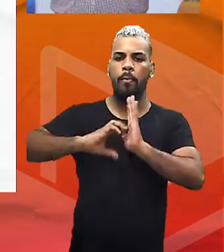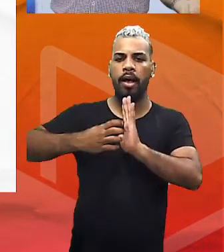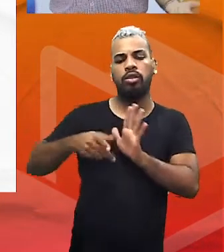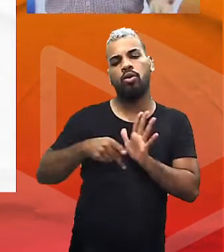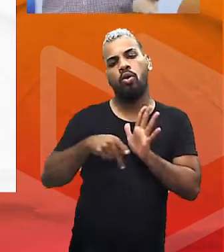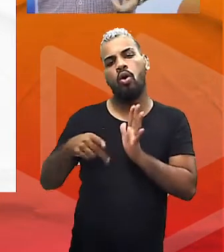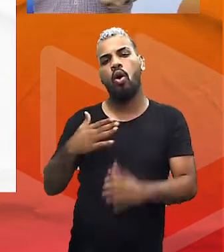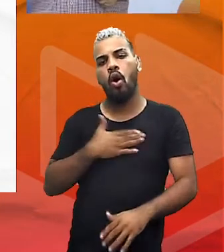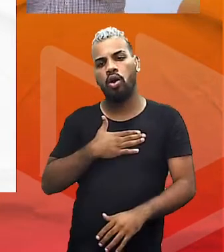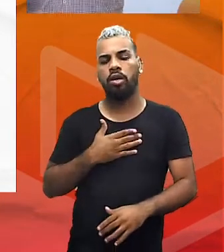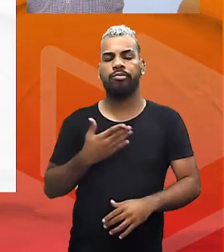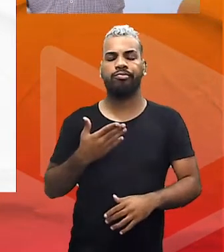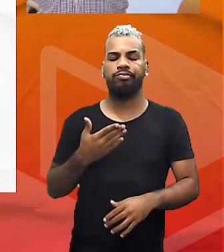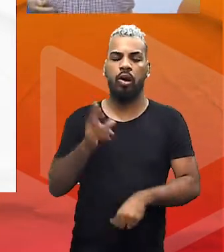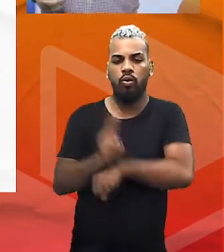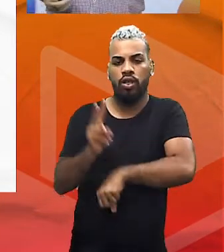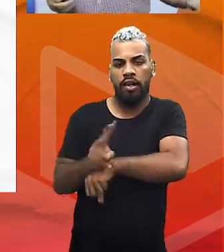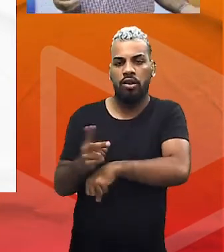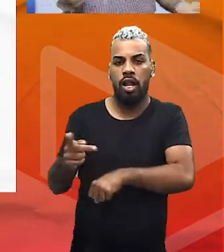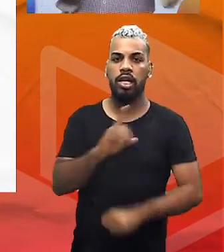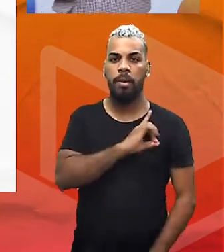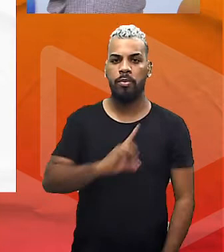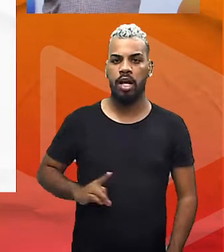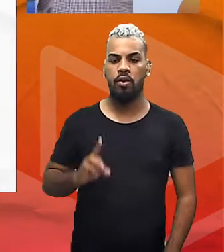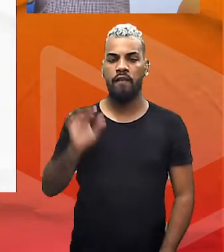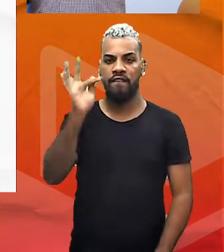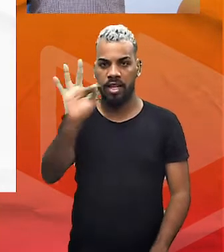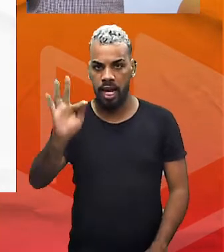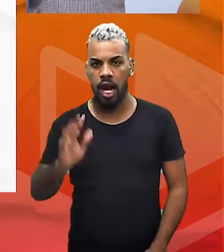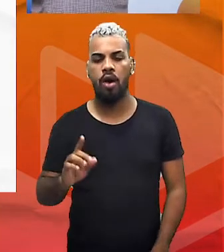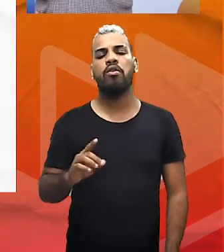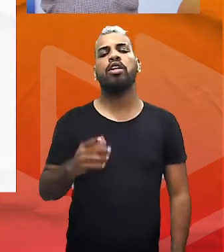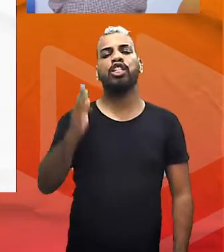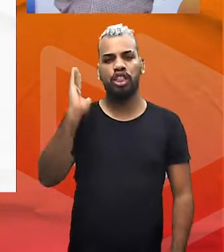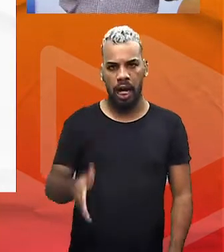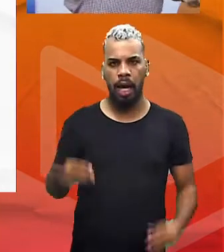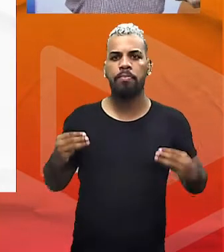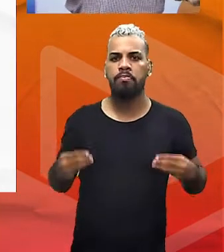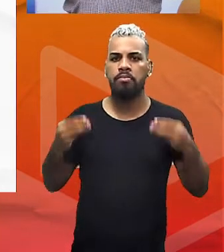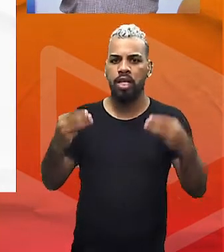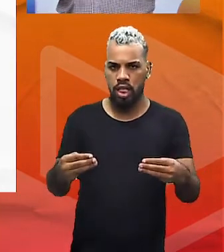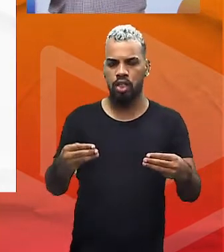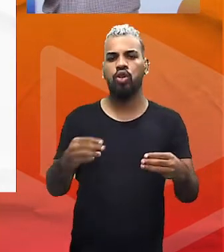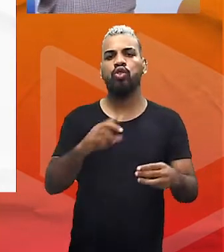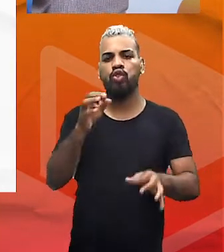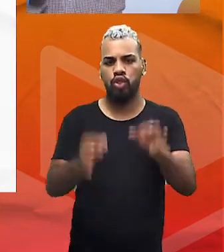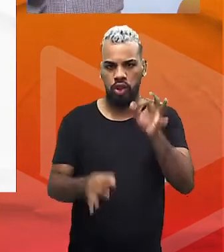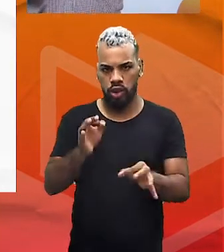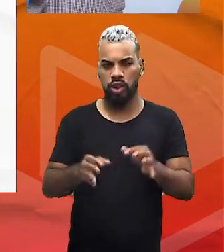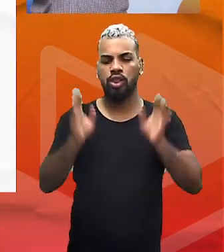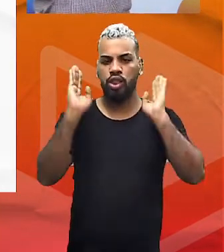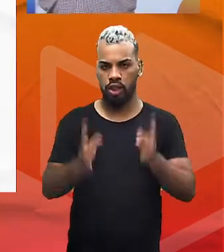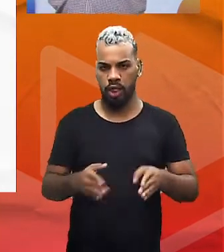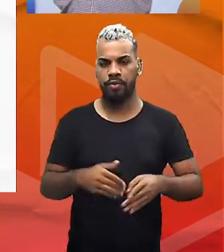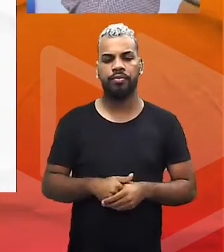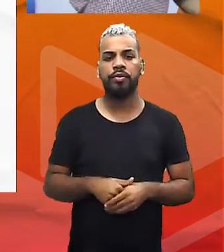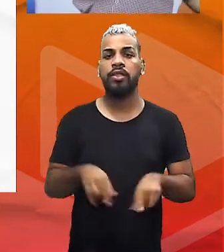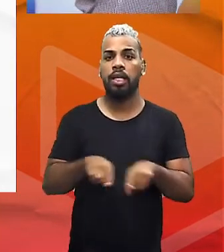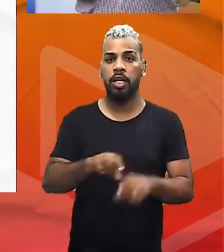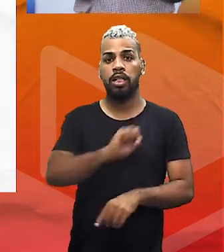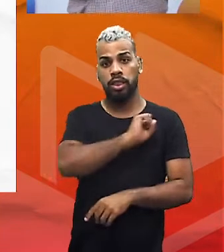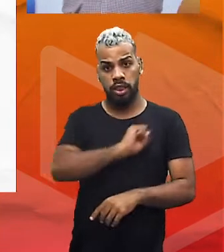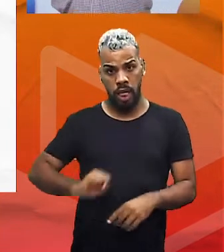Foi deputado pelo Ceará, foi deputado federal, foi ministro da Justiça, foi senador